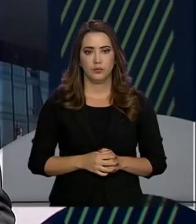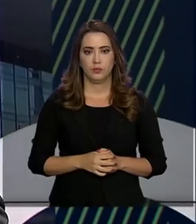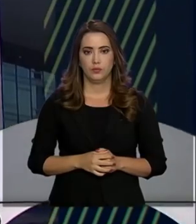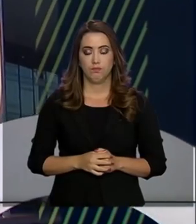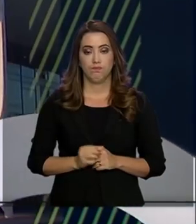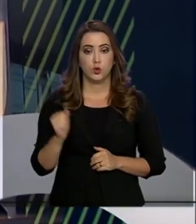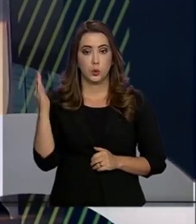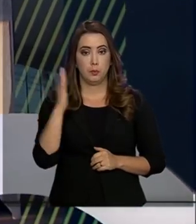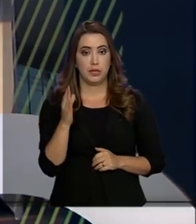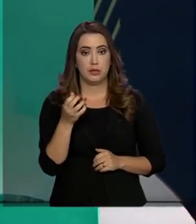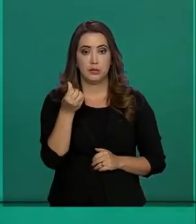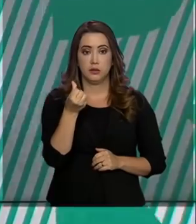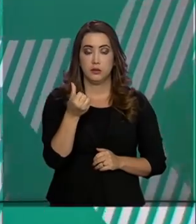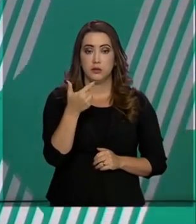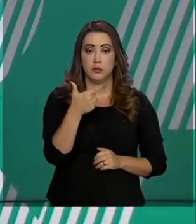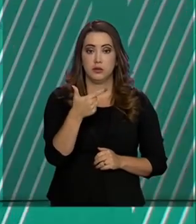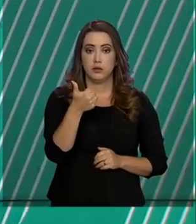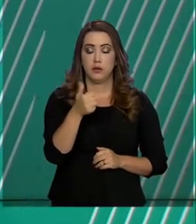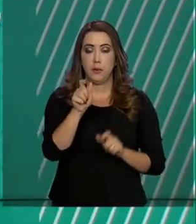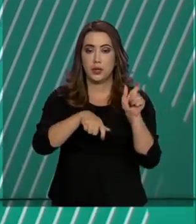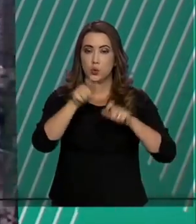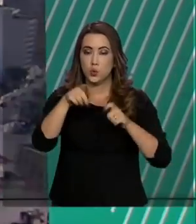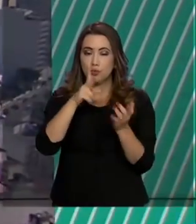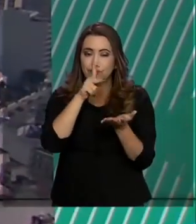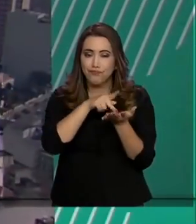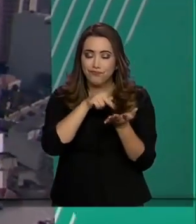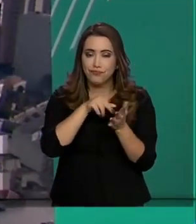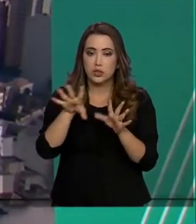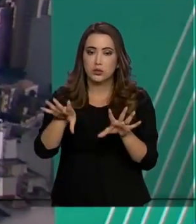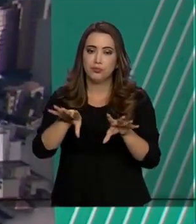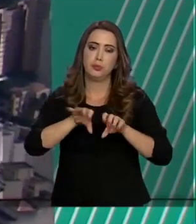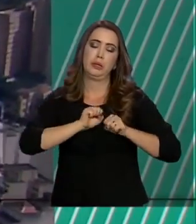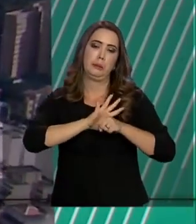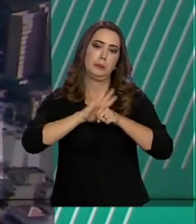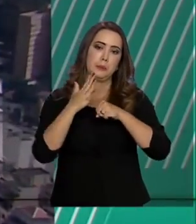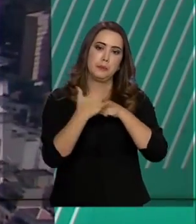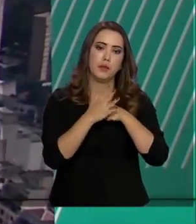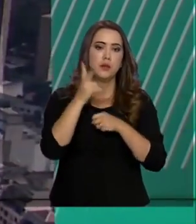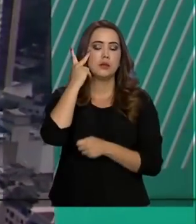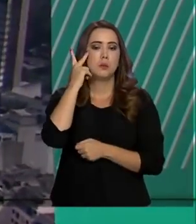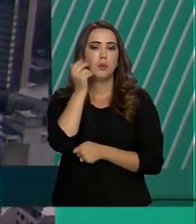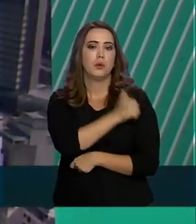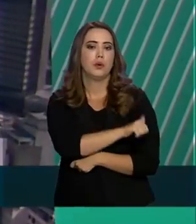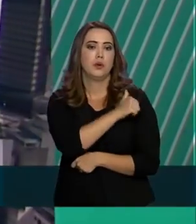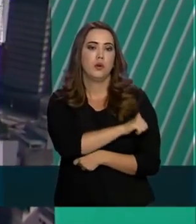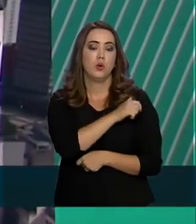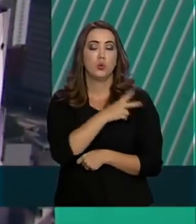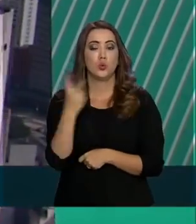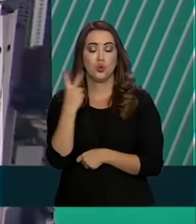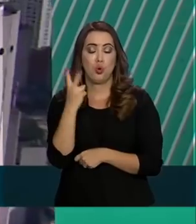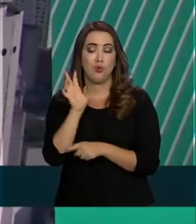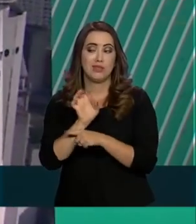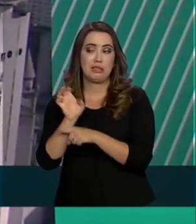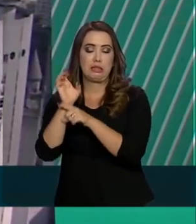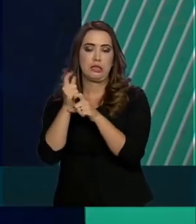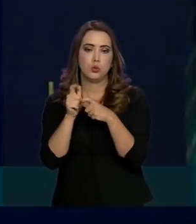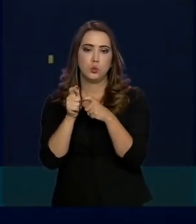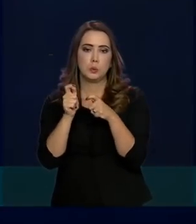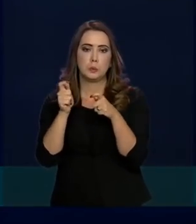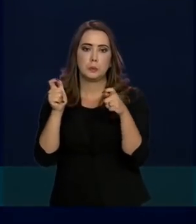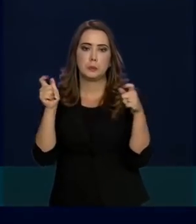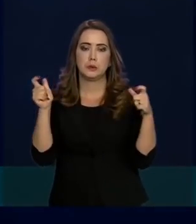O Brasil tem 621 casos confirmados do novo coronavírus. São Paulo e Rio de Janeiro são os estados que registram